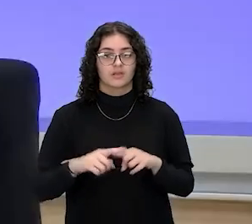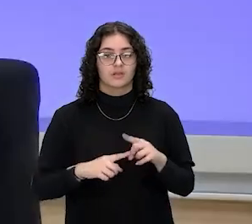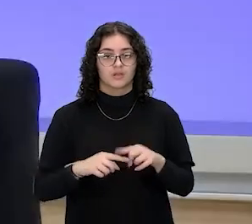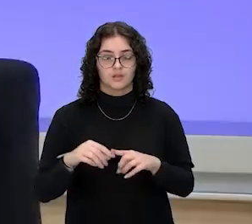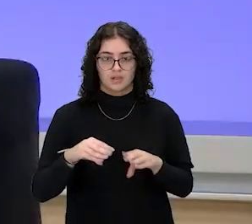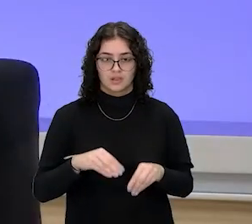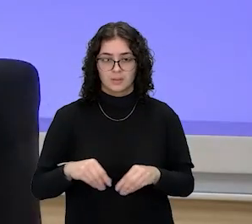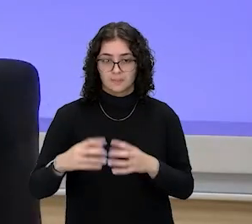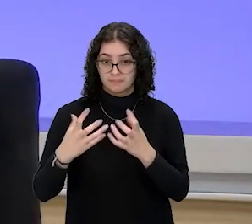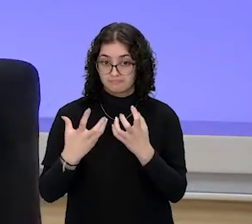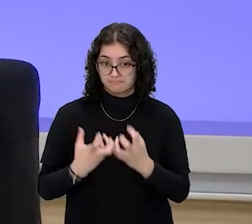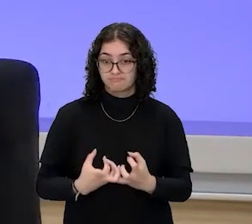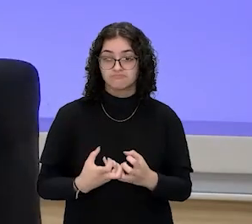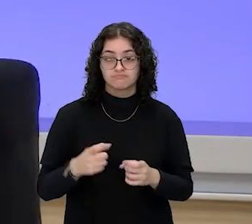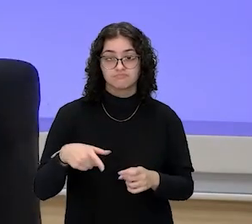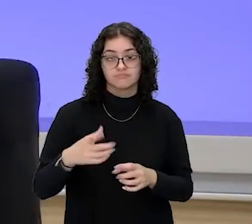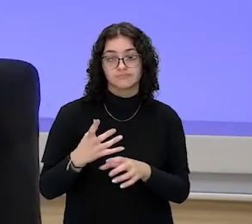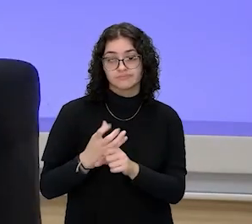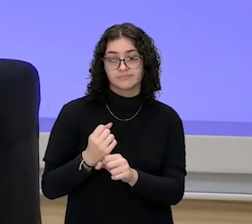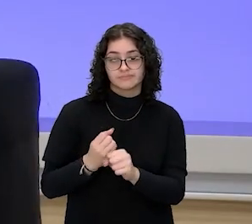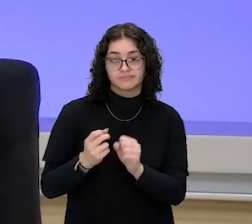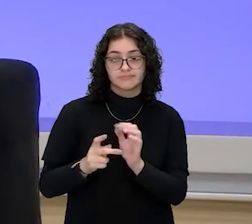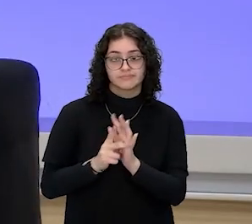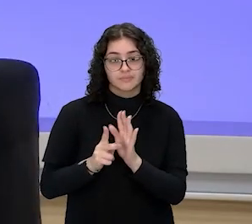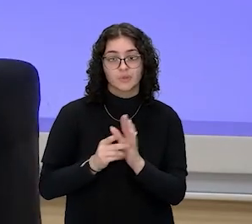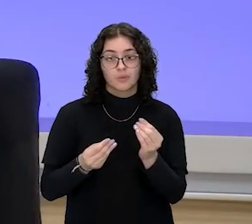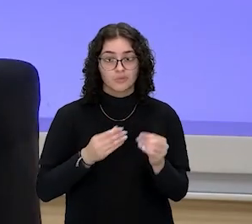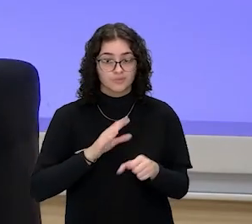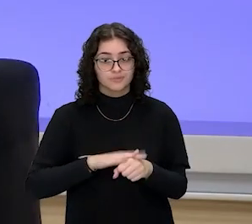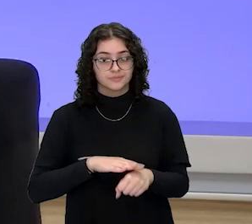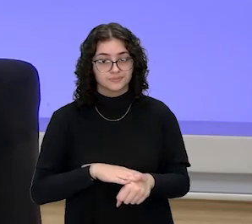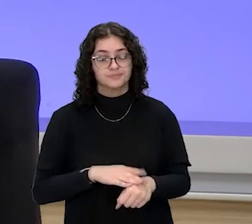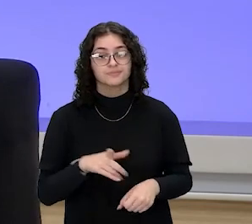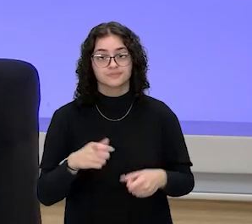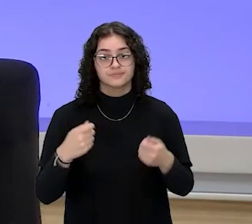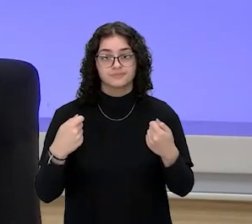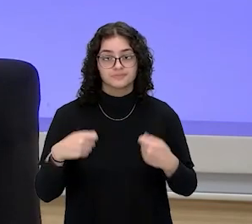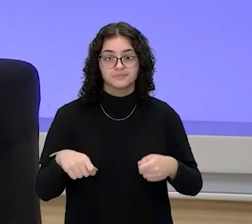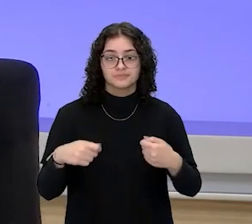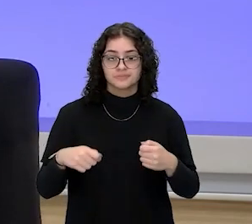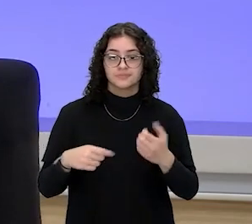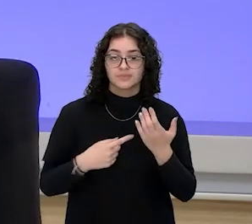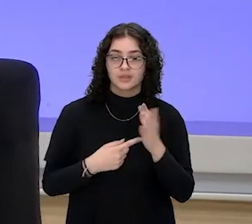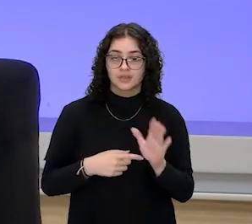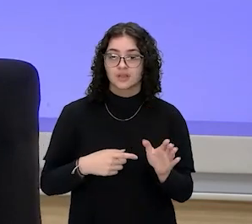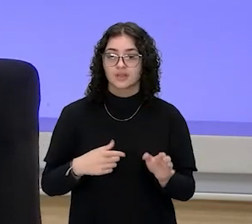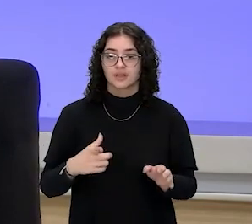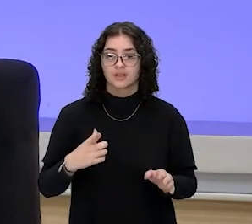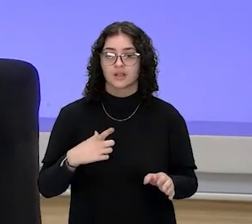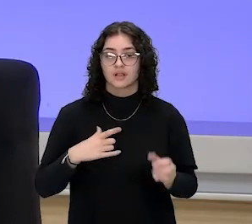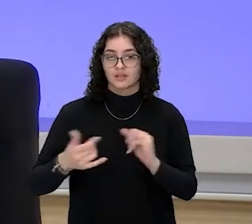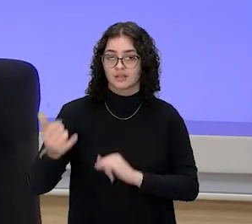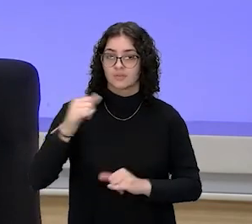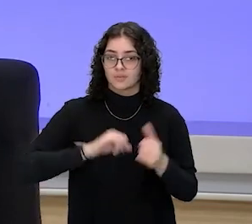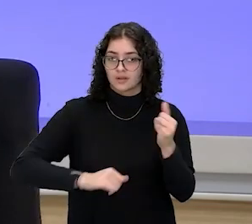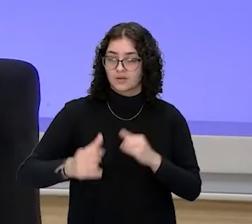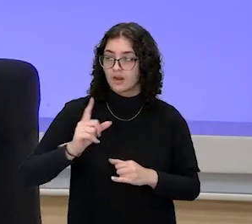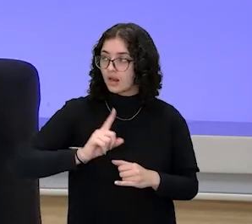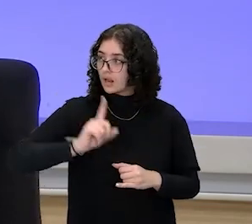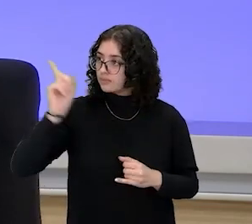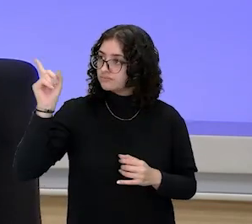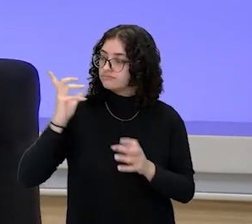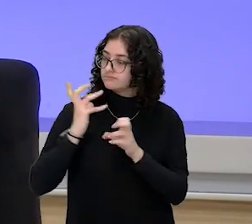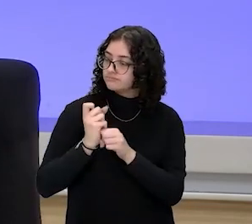processo para cálculo da CTC que é feito. Aí você precisa mandar uma amostra do solo para um laboratório para ser calculado